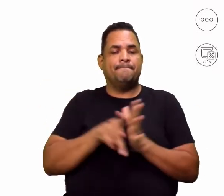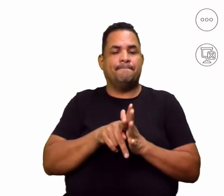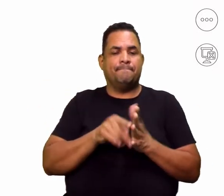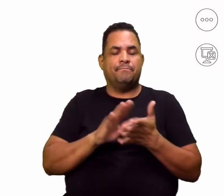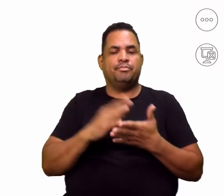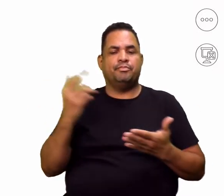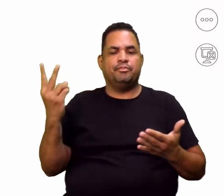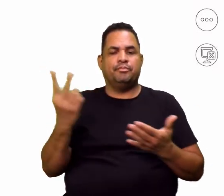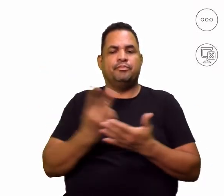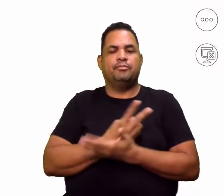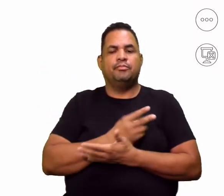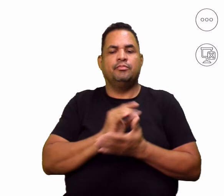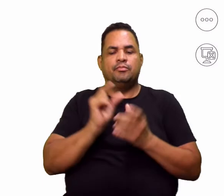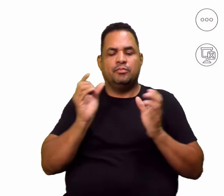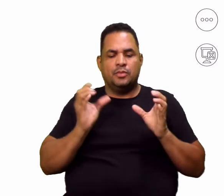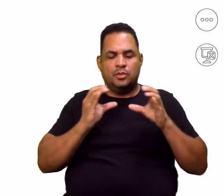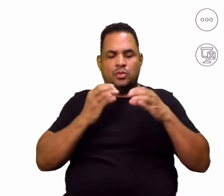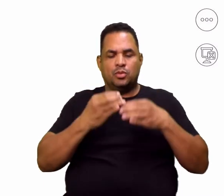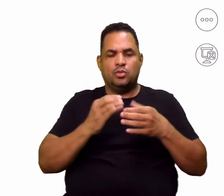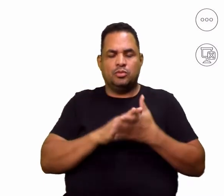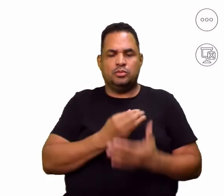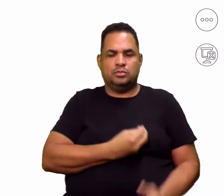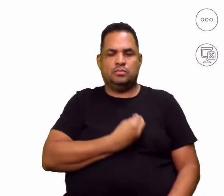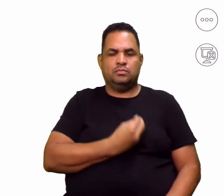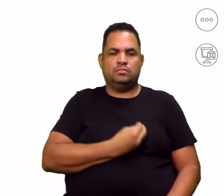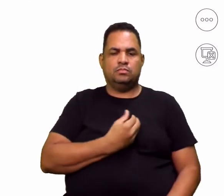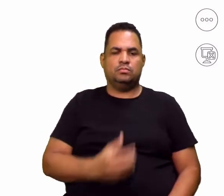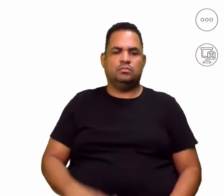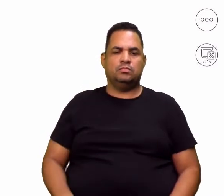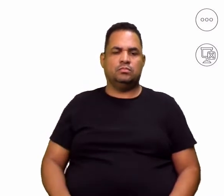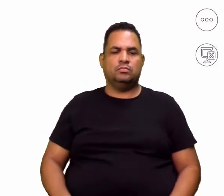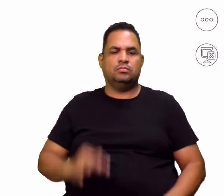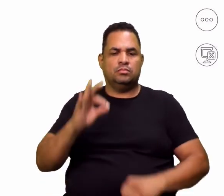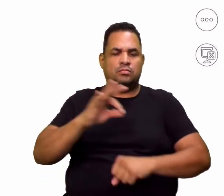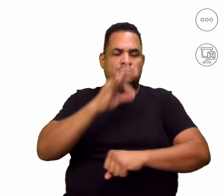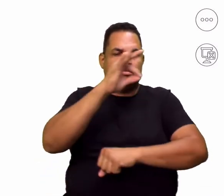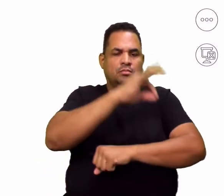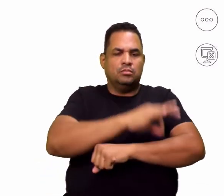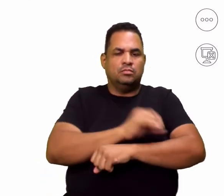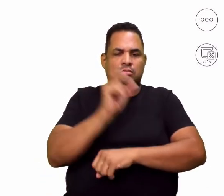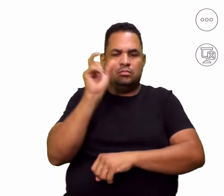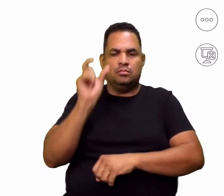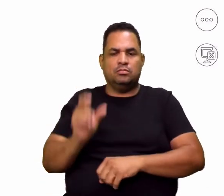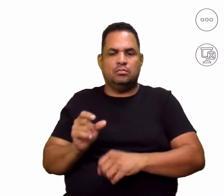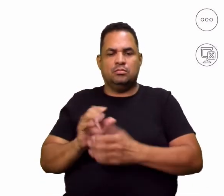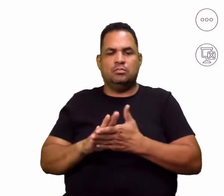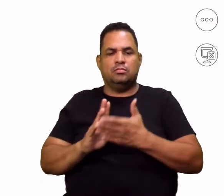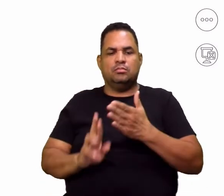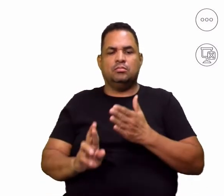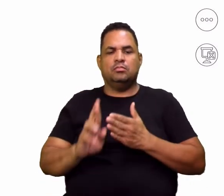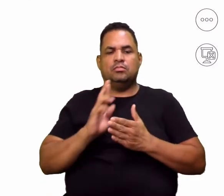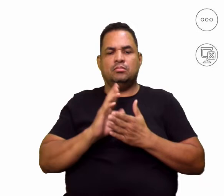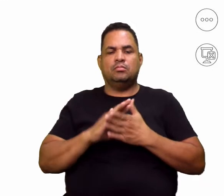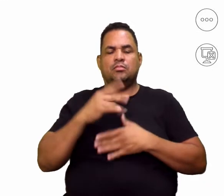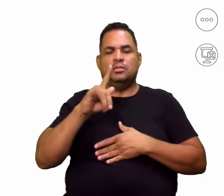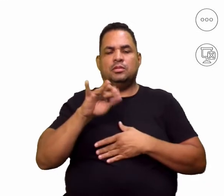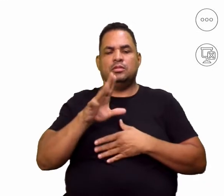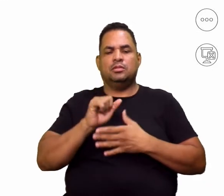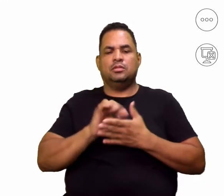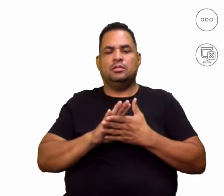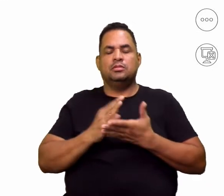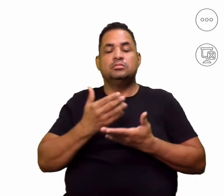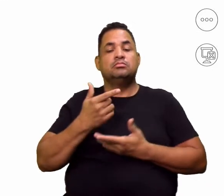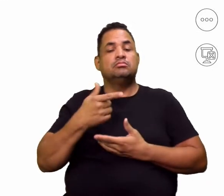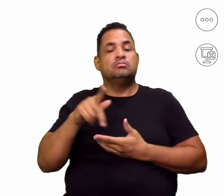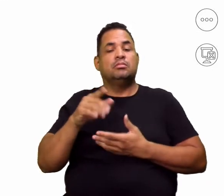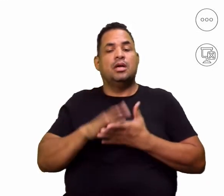vai acontecer em um pequeno grupo de seres vivos, tá? Em abelhas, os indivíduos resultantes da partenogênese